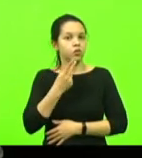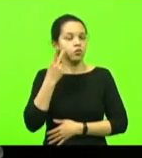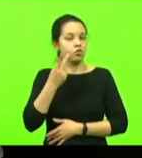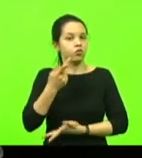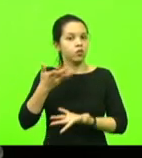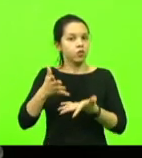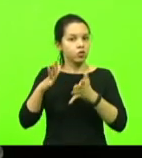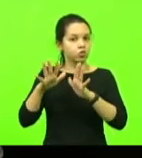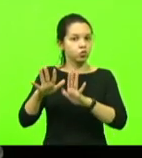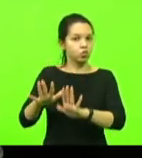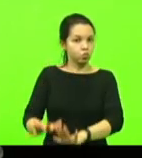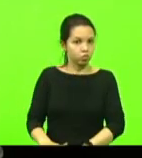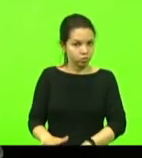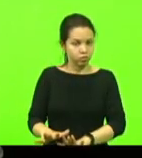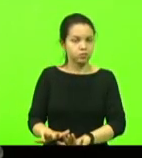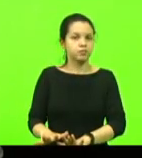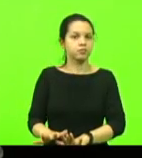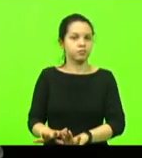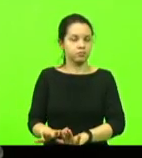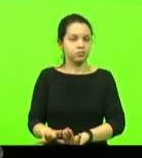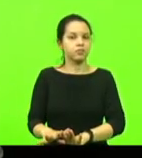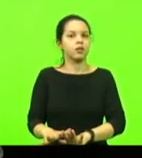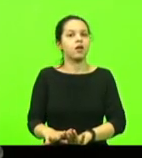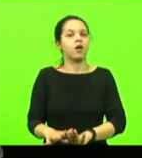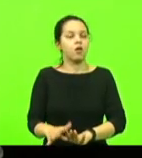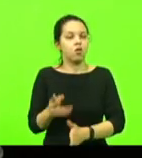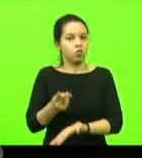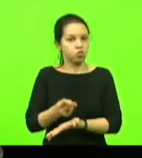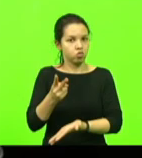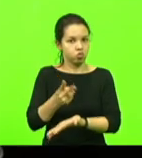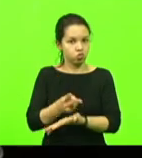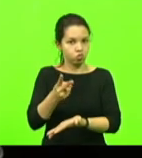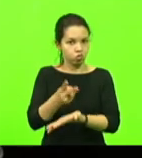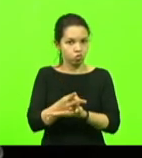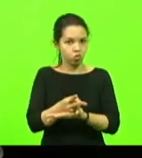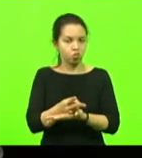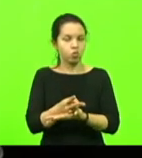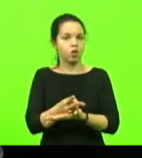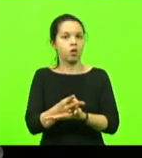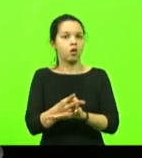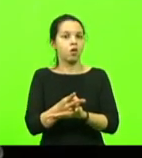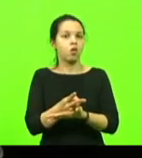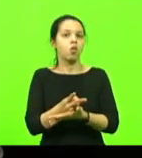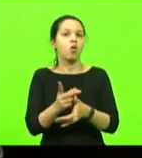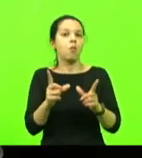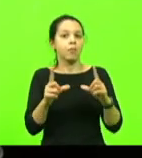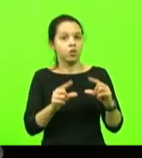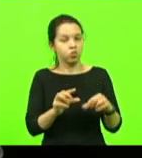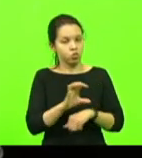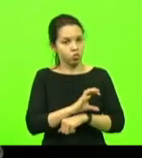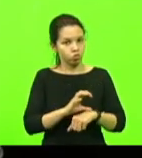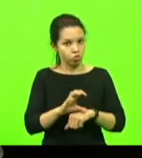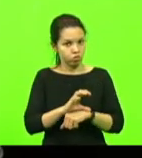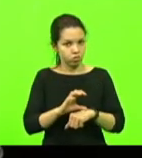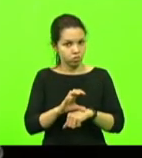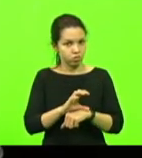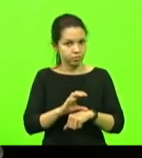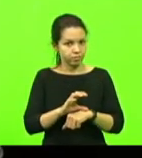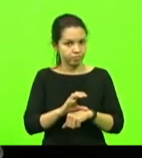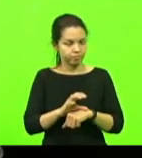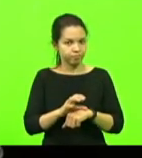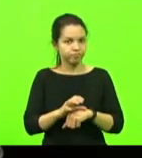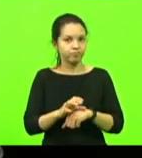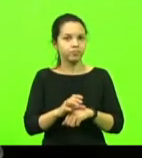tributária, preserve a garantia integral do mínimo constitucional e não mais desvincule recursos